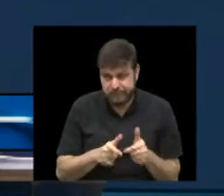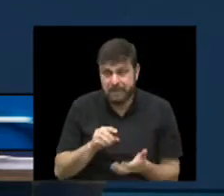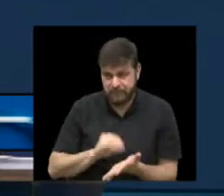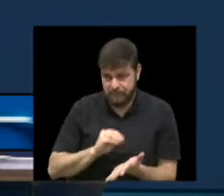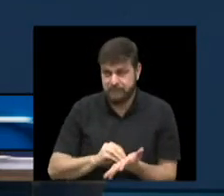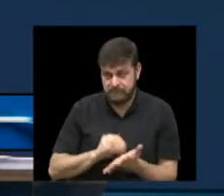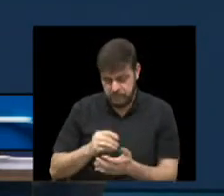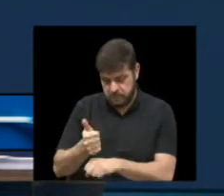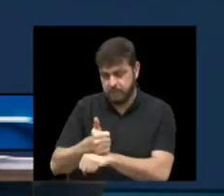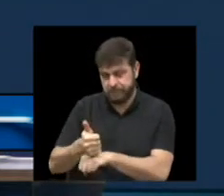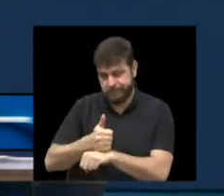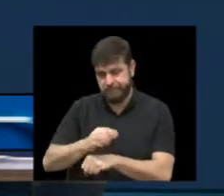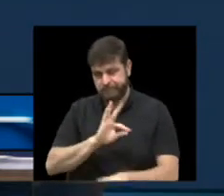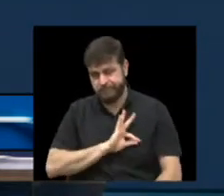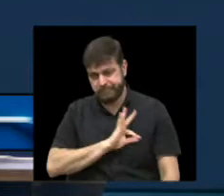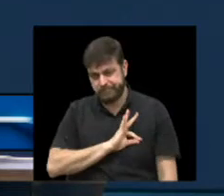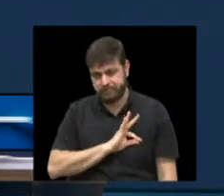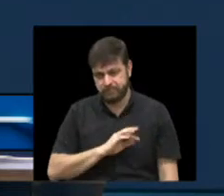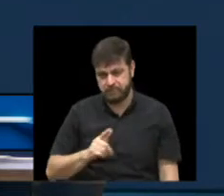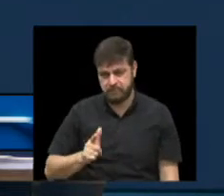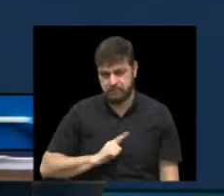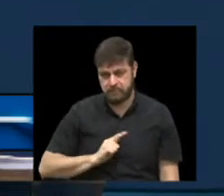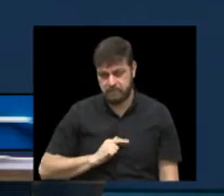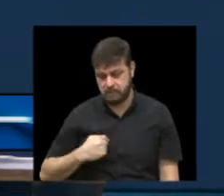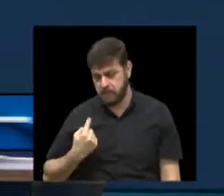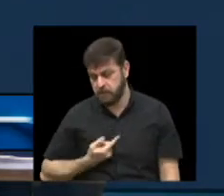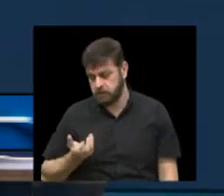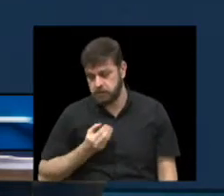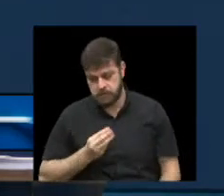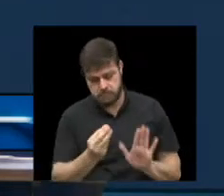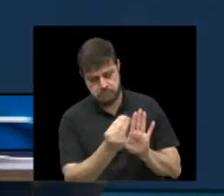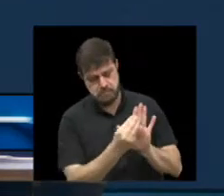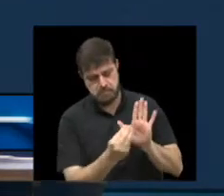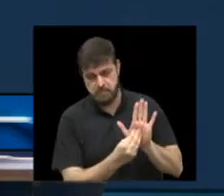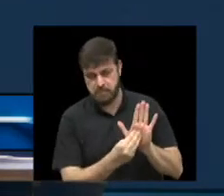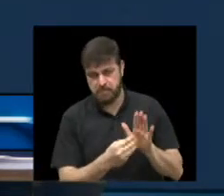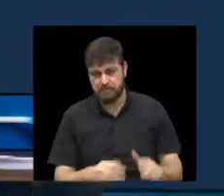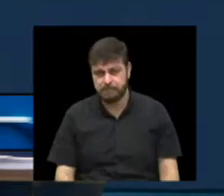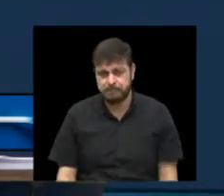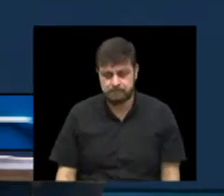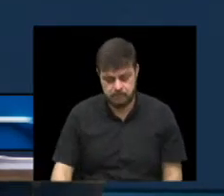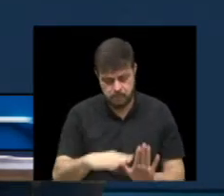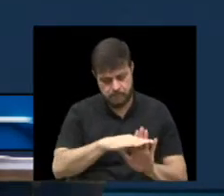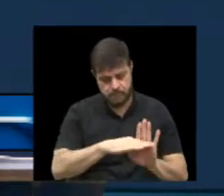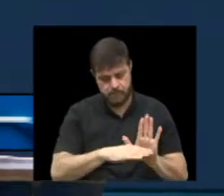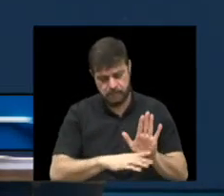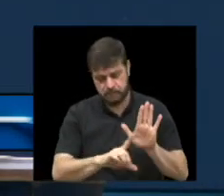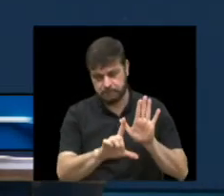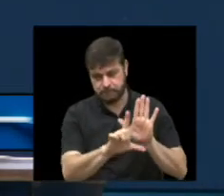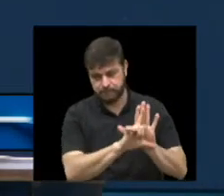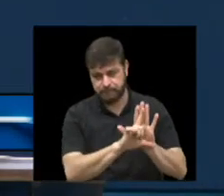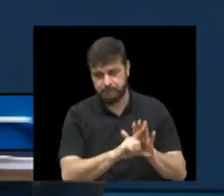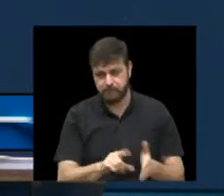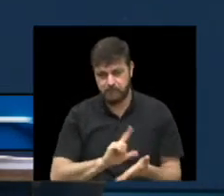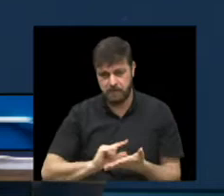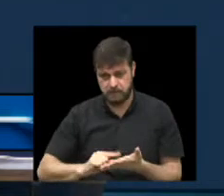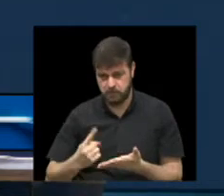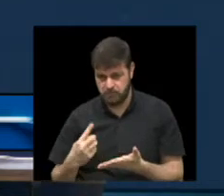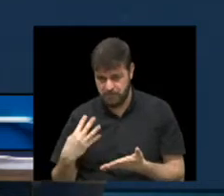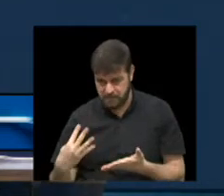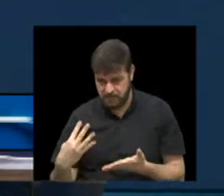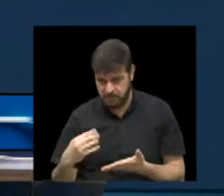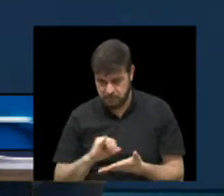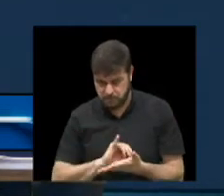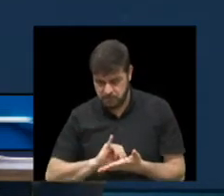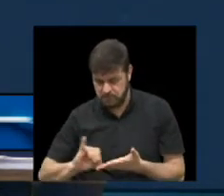seria 2 sutis palavras nos princípios constitucionais, no artigo 14, no